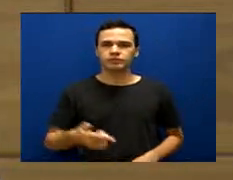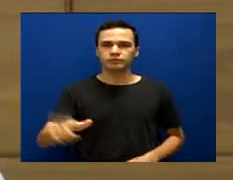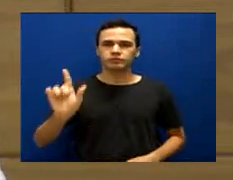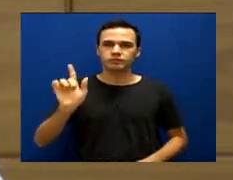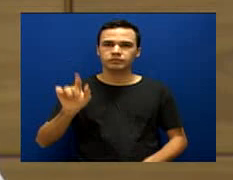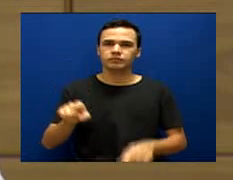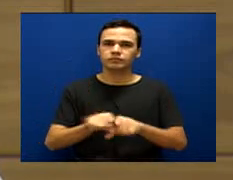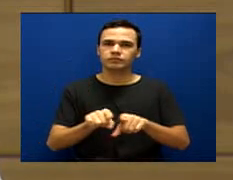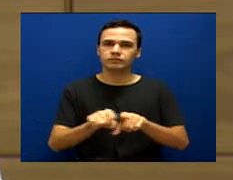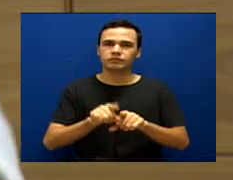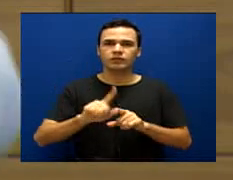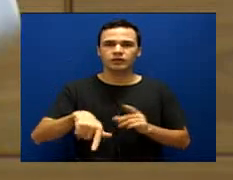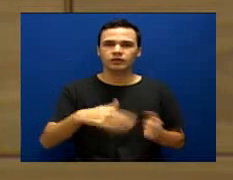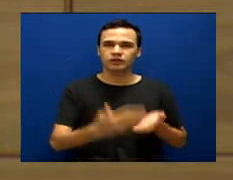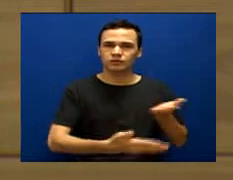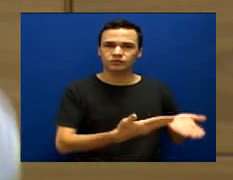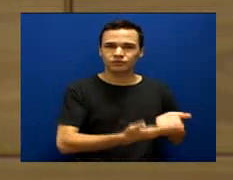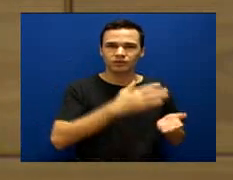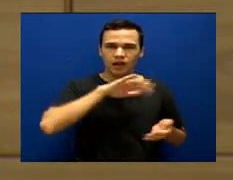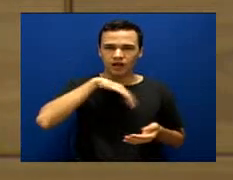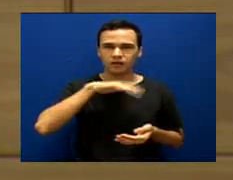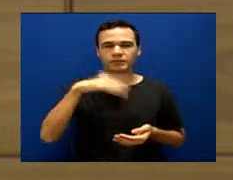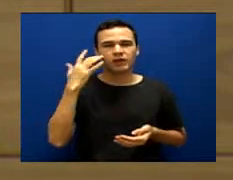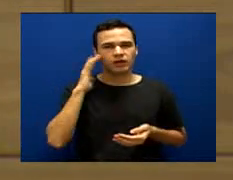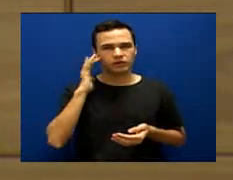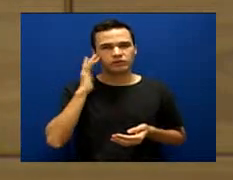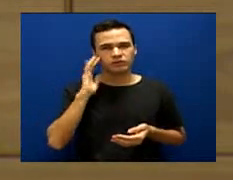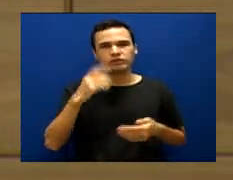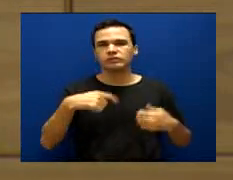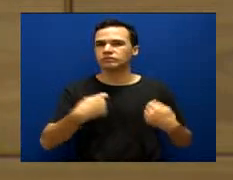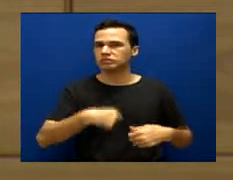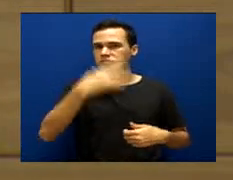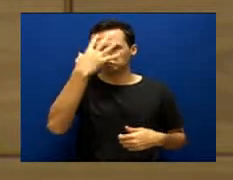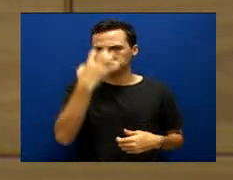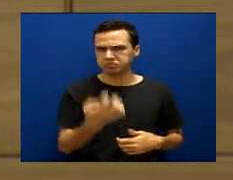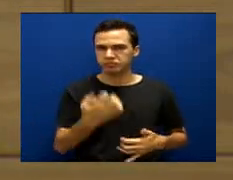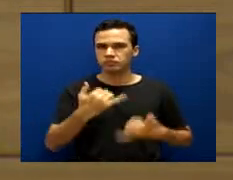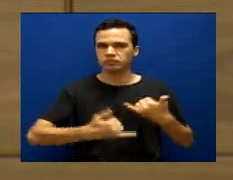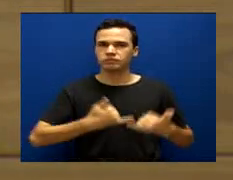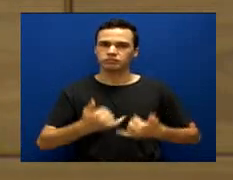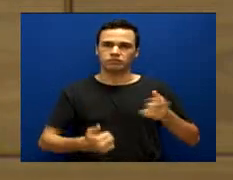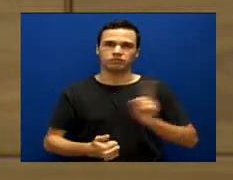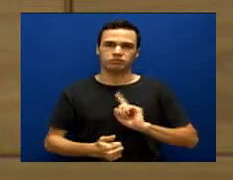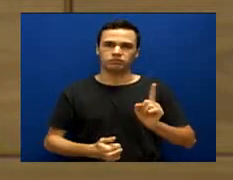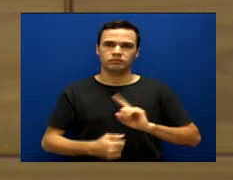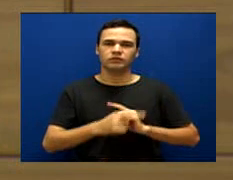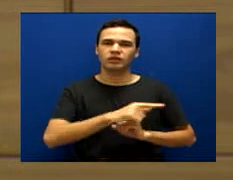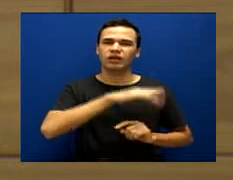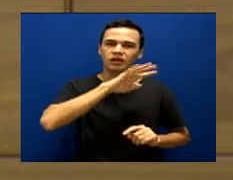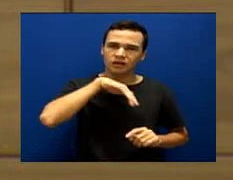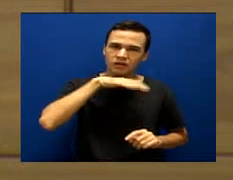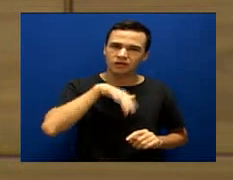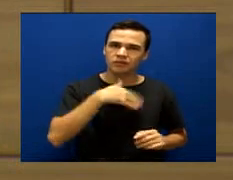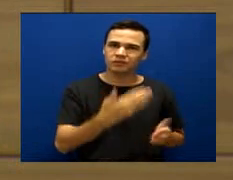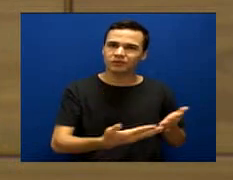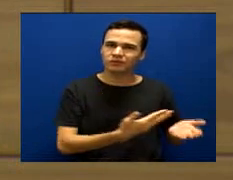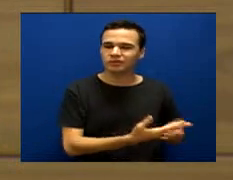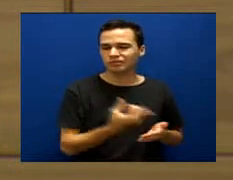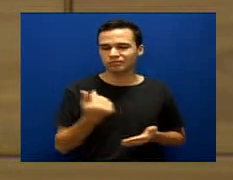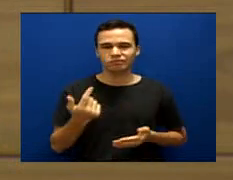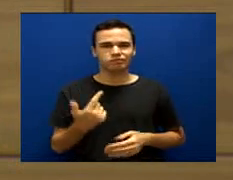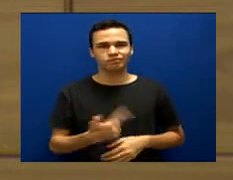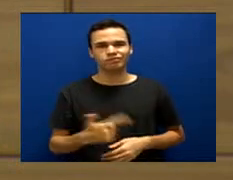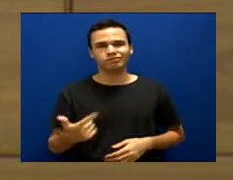no caso do tratamento aos animais, que eu acho que é uma das questões mais sérias, um animal que precisa do tratamento de uma pessoa que não tem